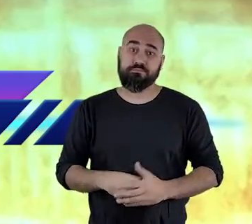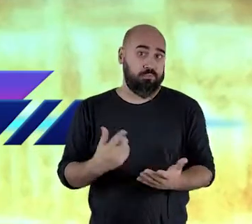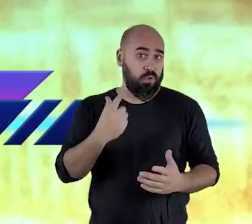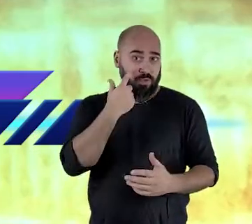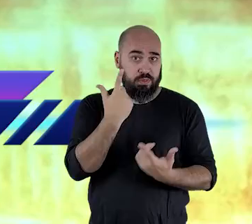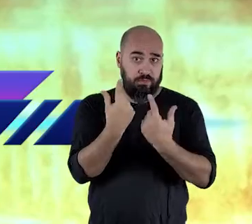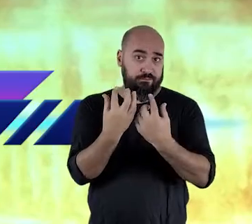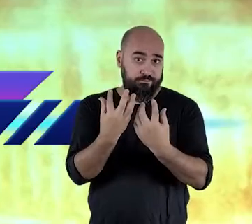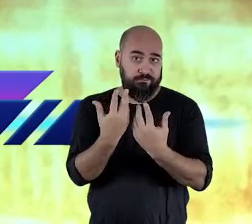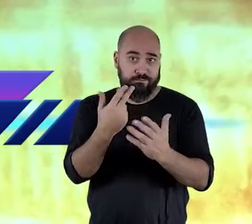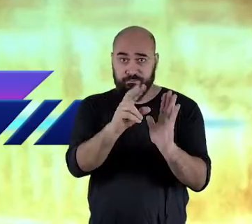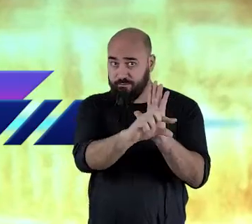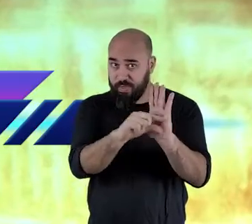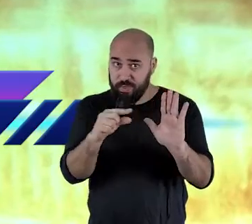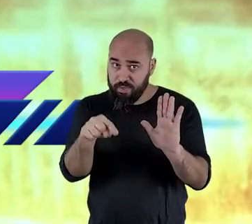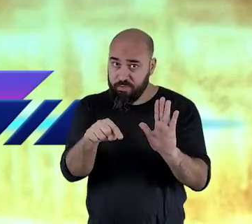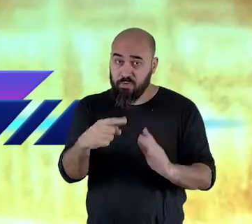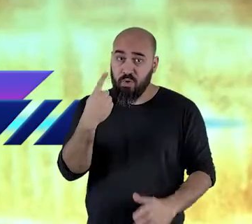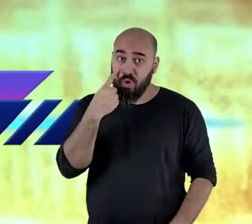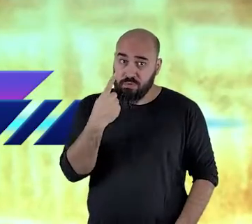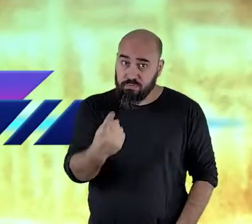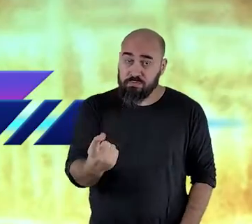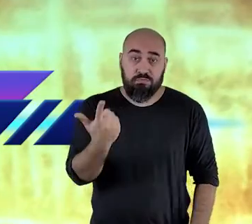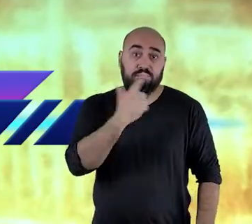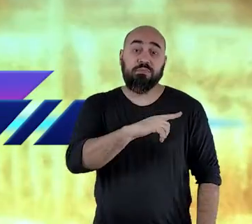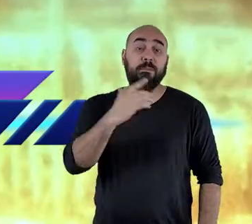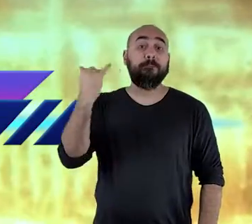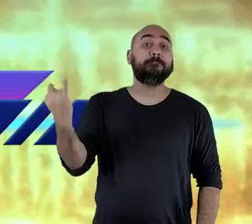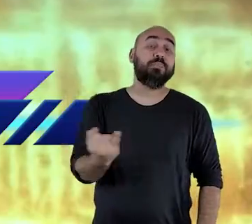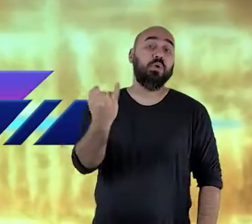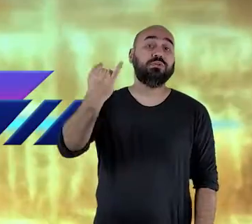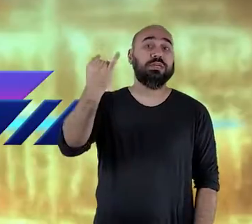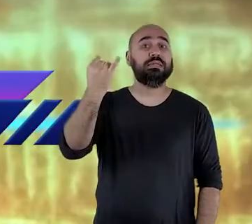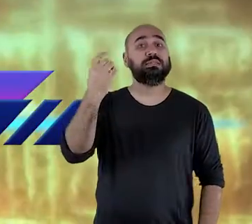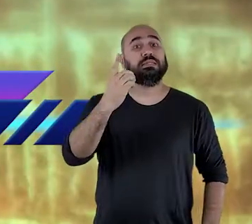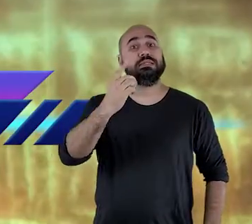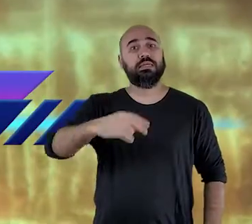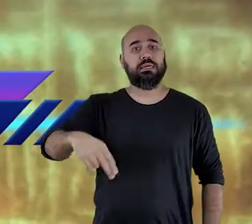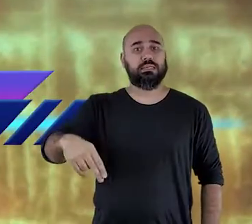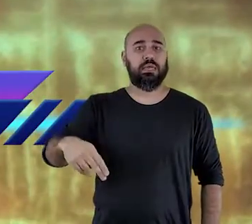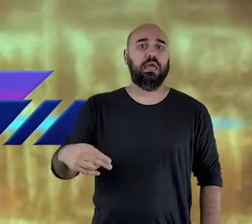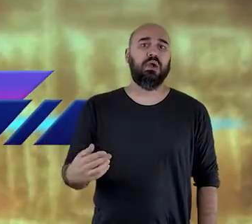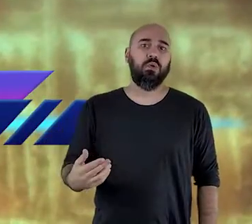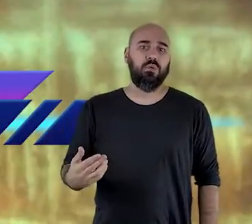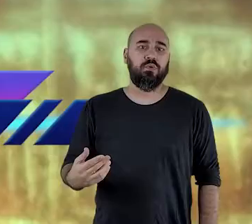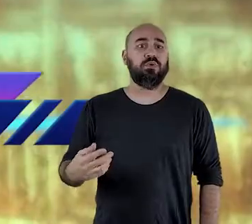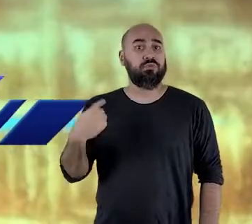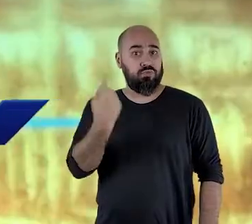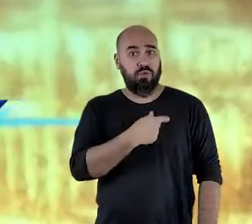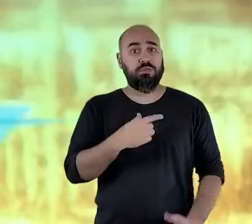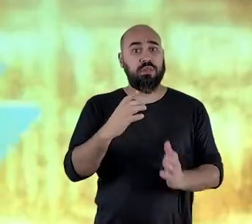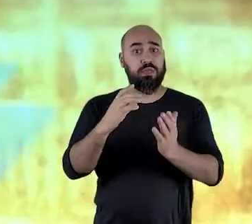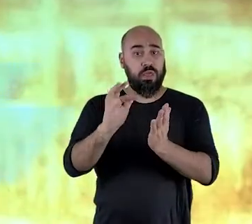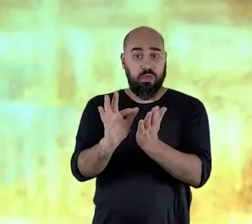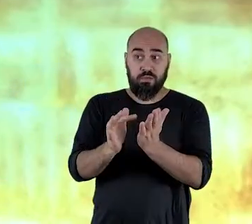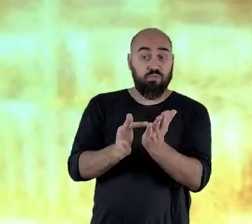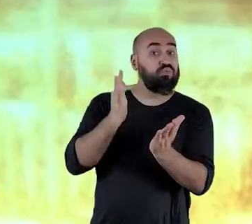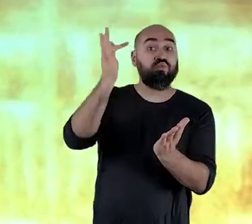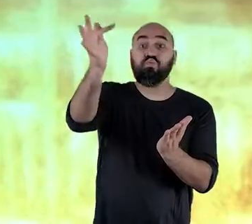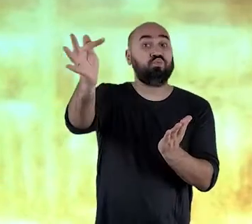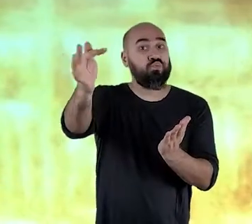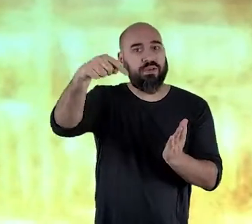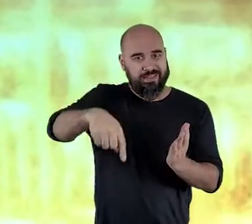importância desta série do programa A Arena do Futuro. Nós temos que entender Daniel e nós vamos falar aqui,